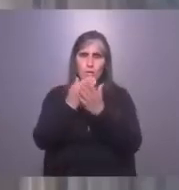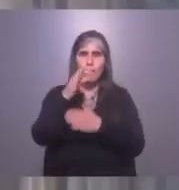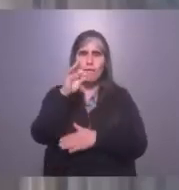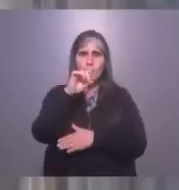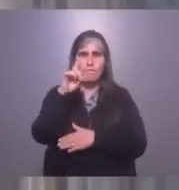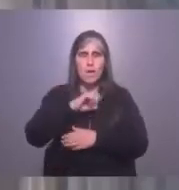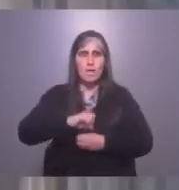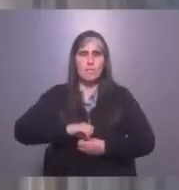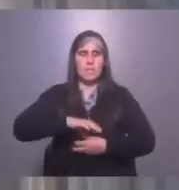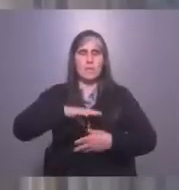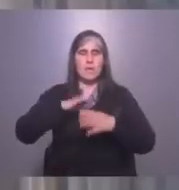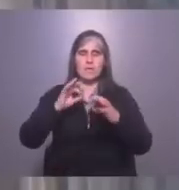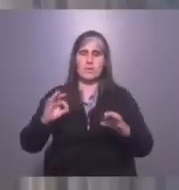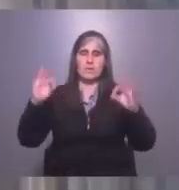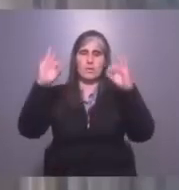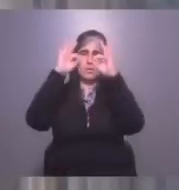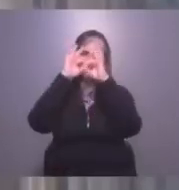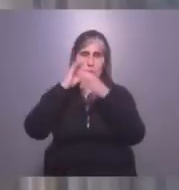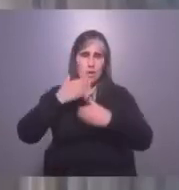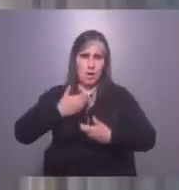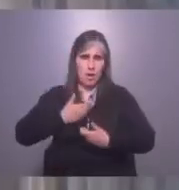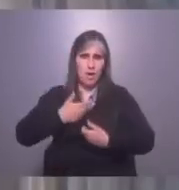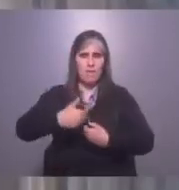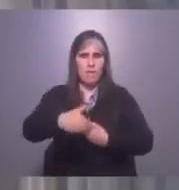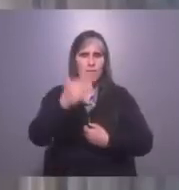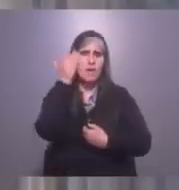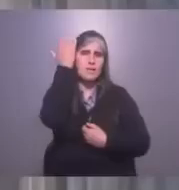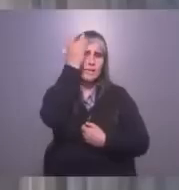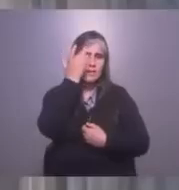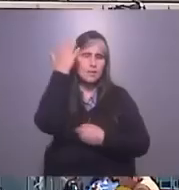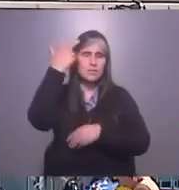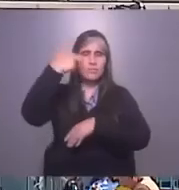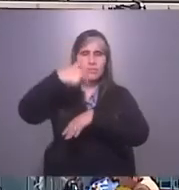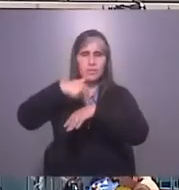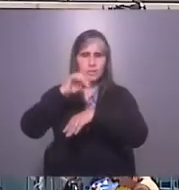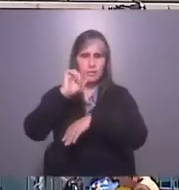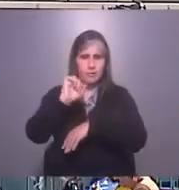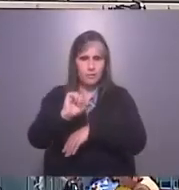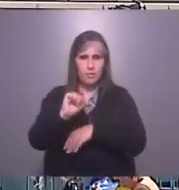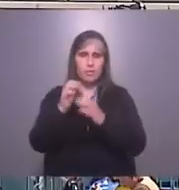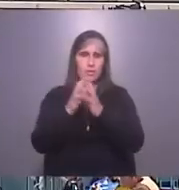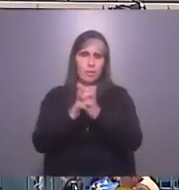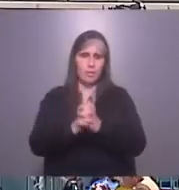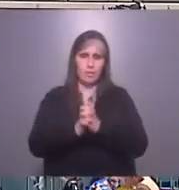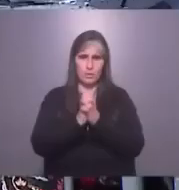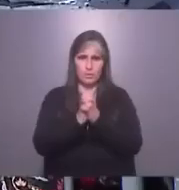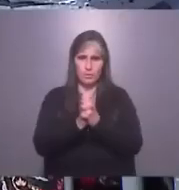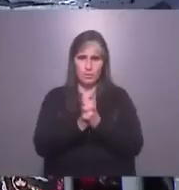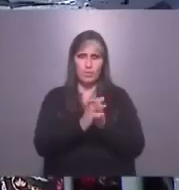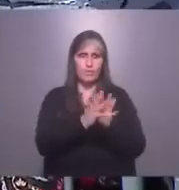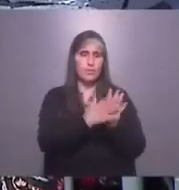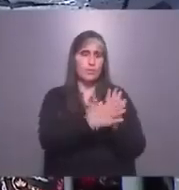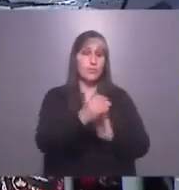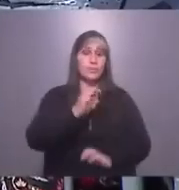Espírito, para que sejam santos e irrepreensíveis na sua presença, oremos.